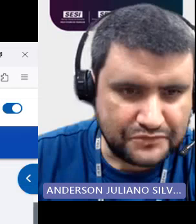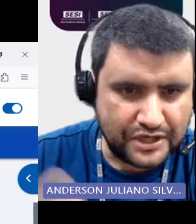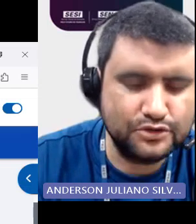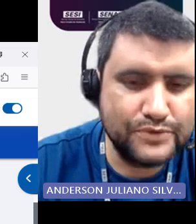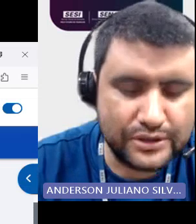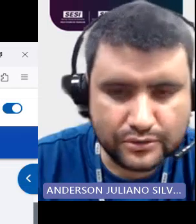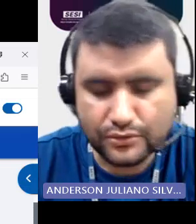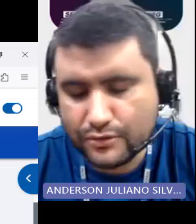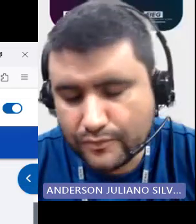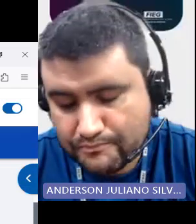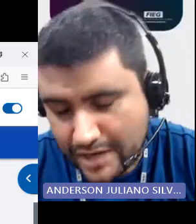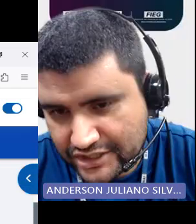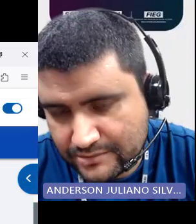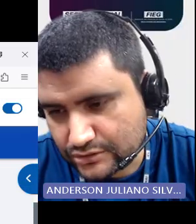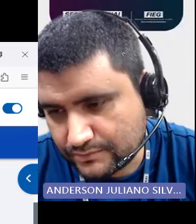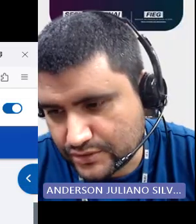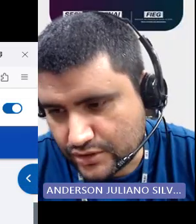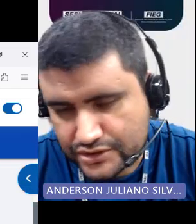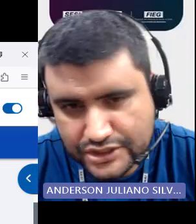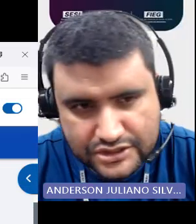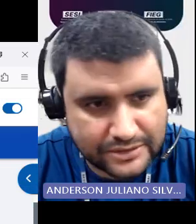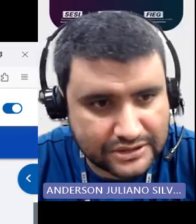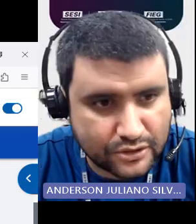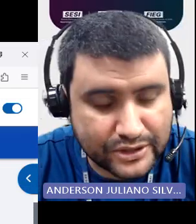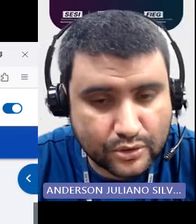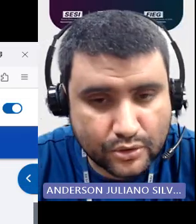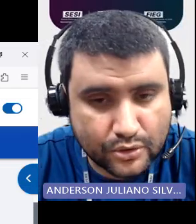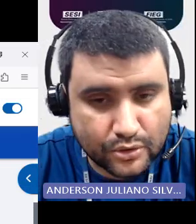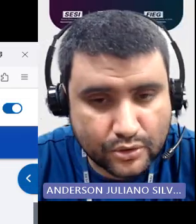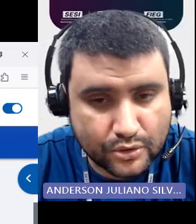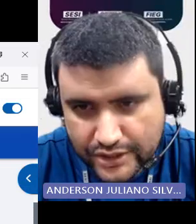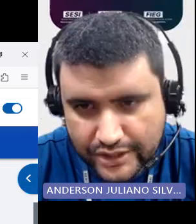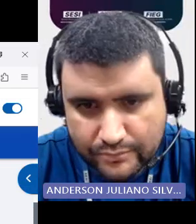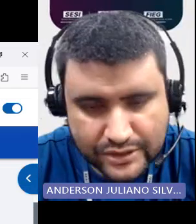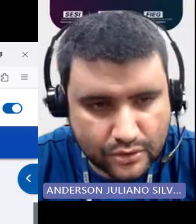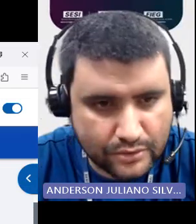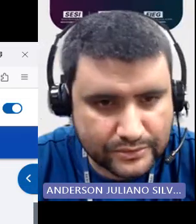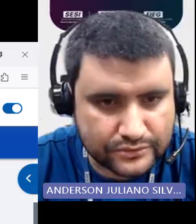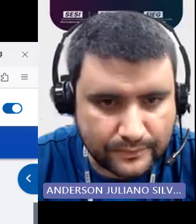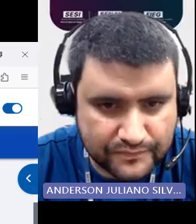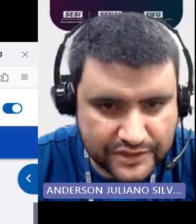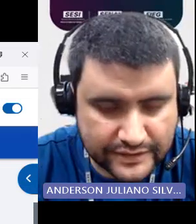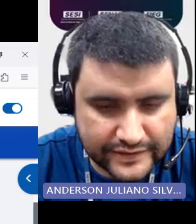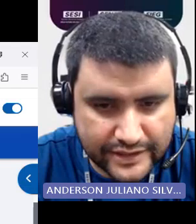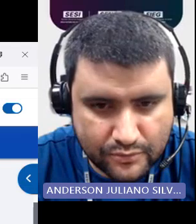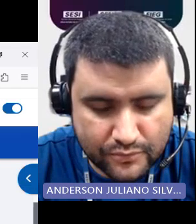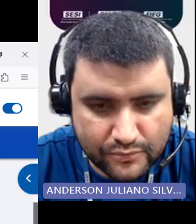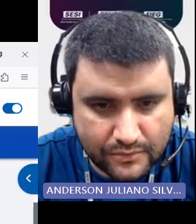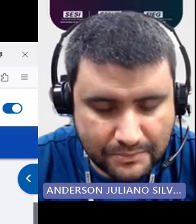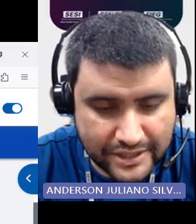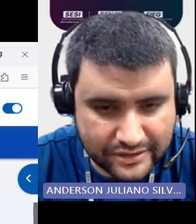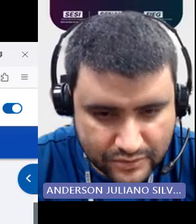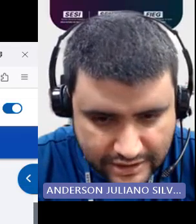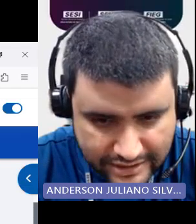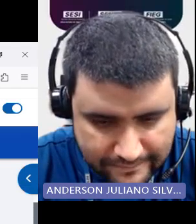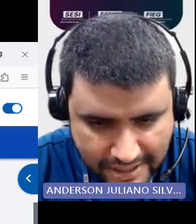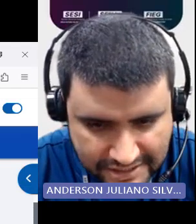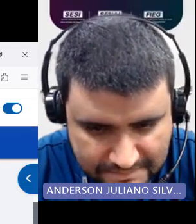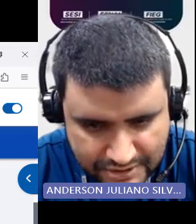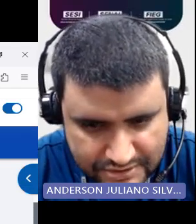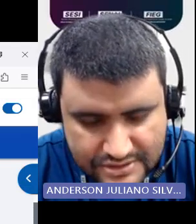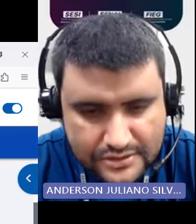Bom, além do paquímetro, pessoal, a gente também tem um micrômetro. O micrômetro, ele é um aparelho que